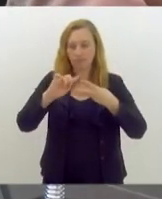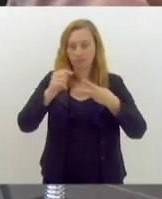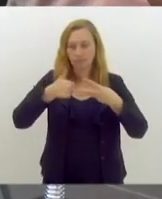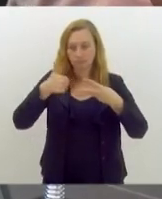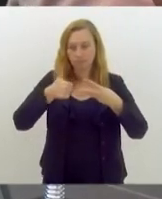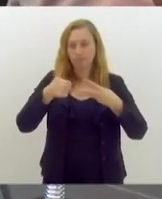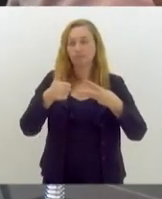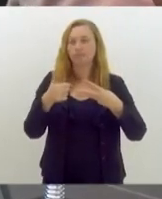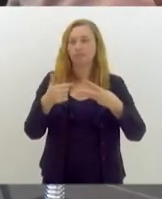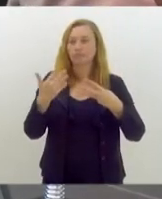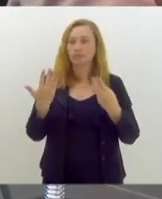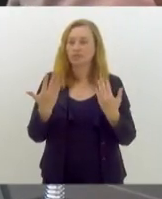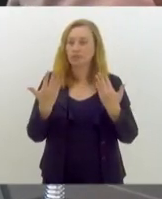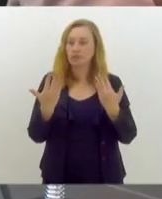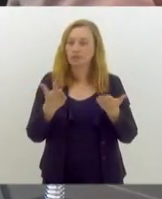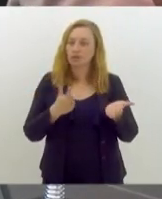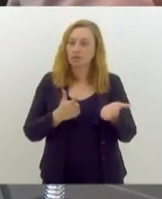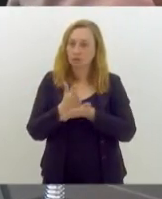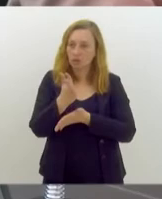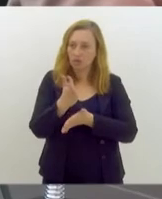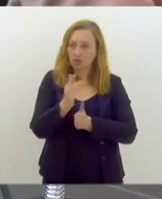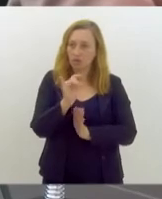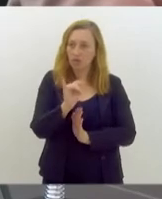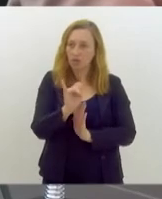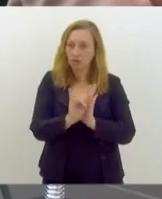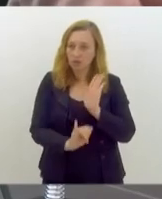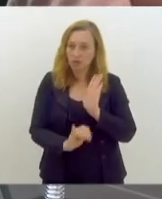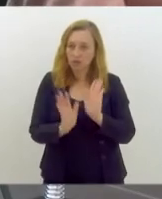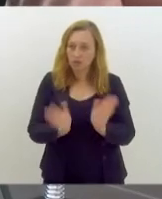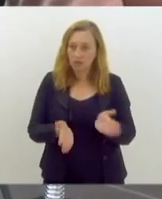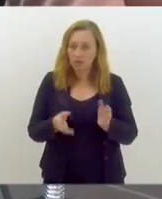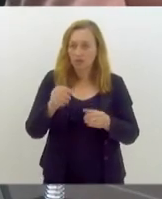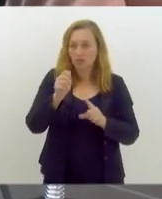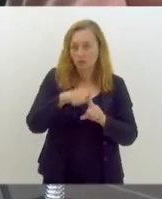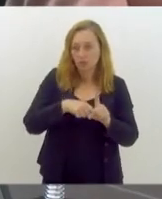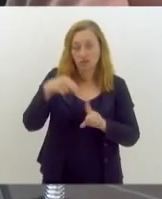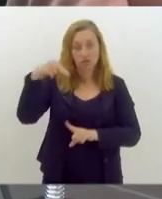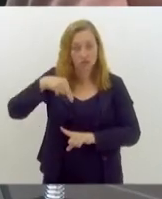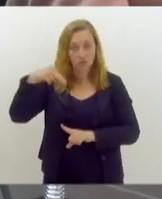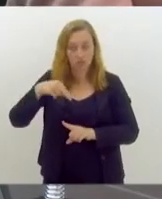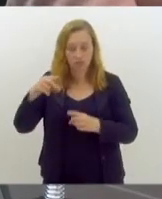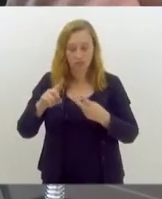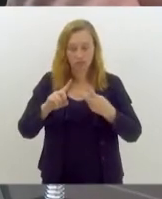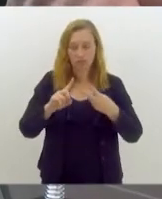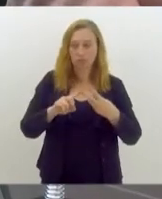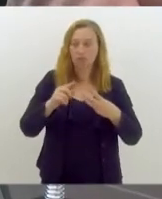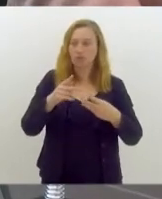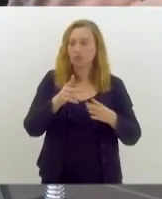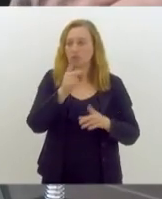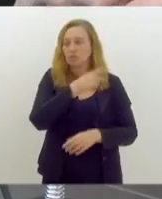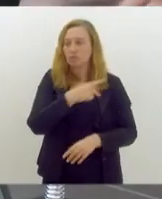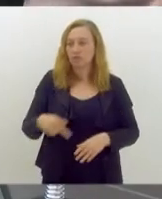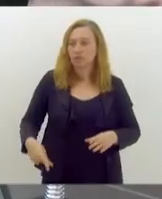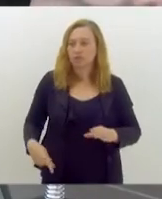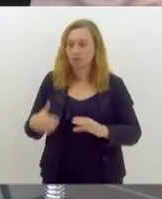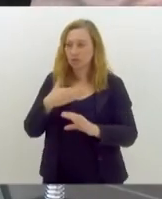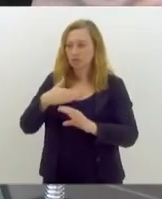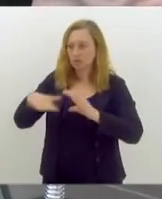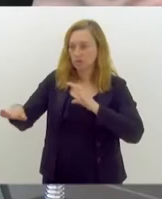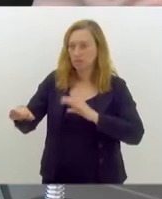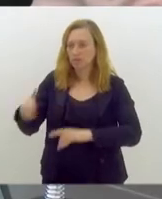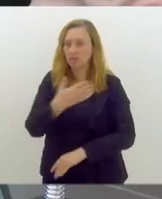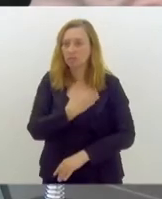tentar provar esse relatório agora no mês novembro e o presidente encaminha ao Tesouro